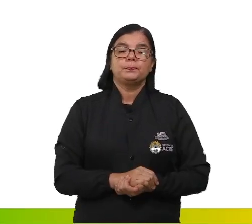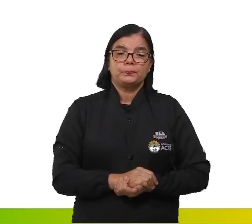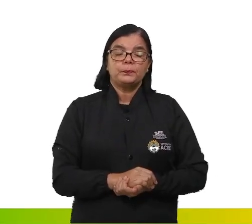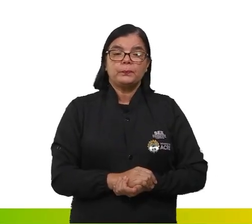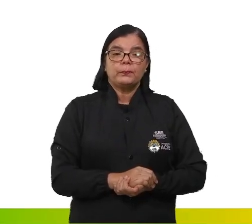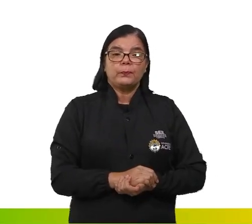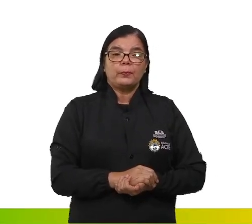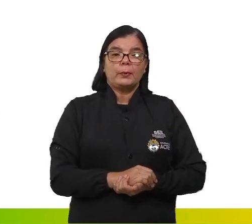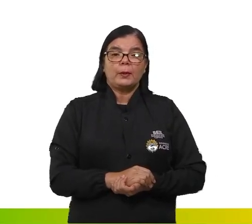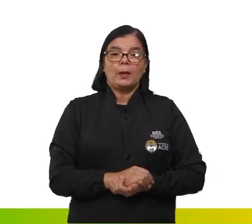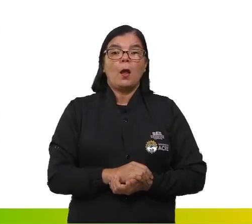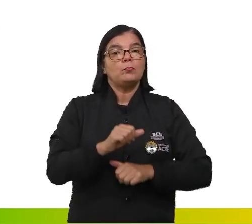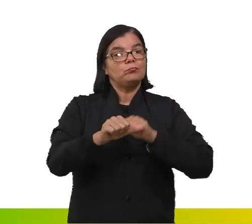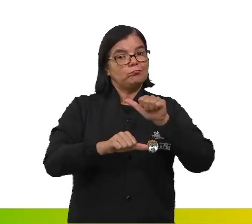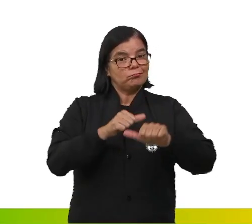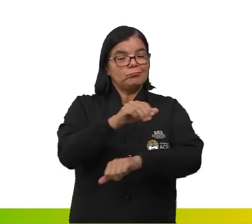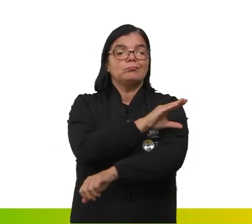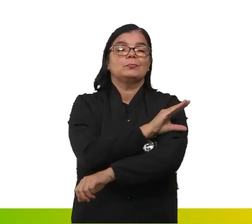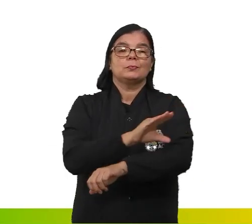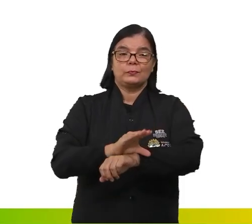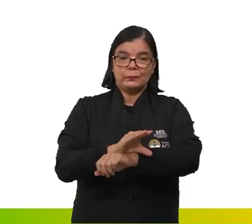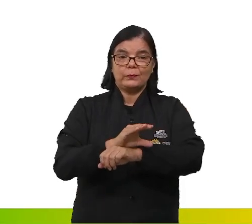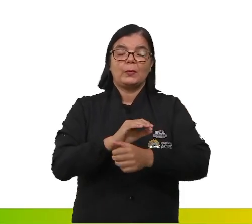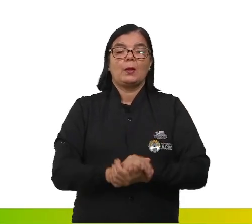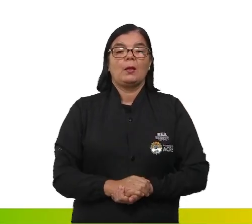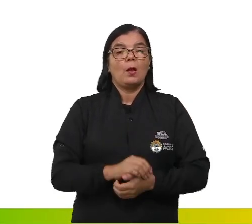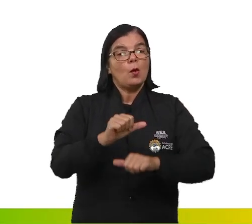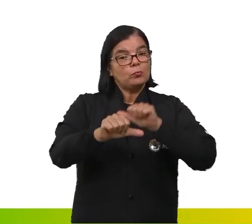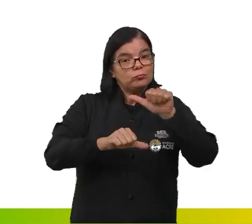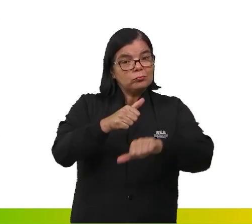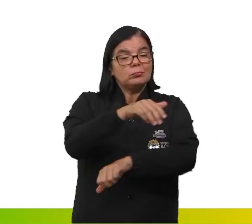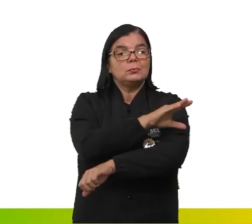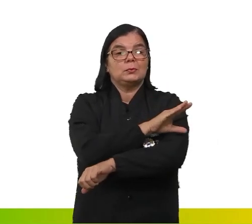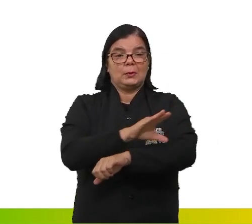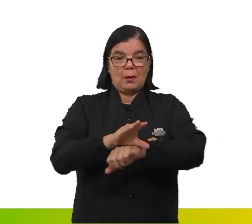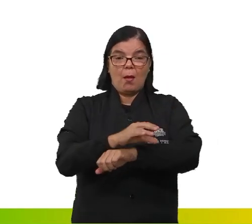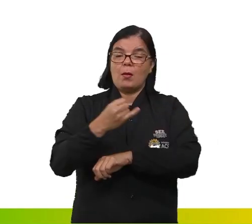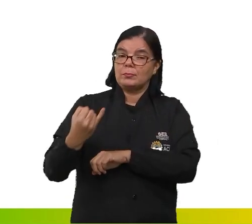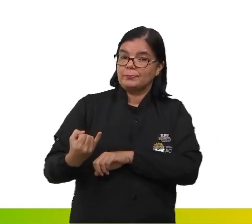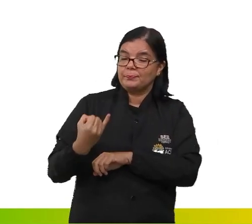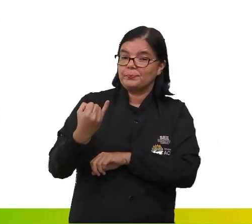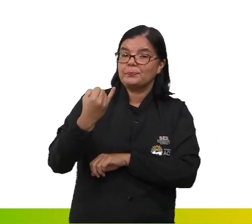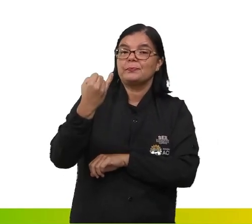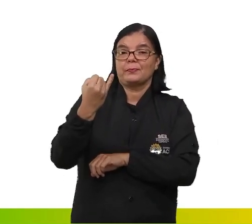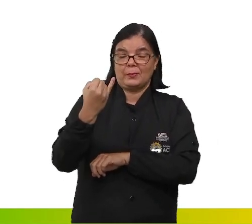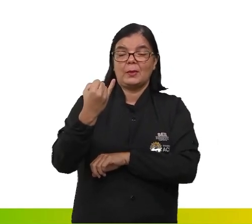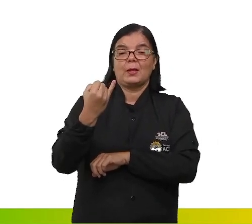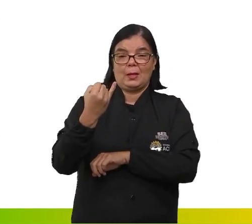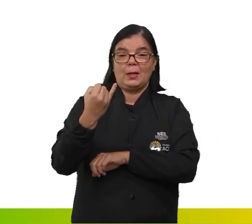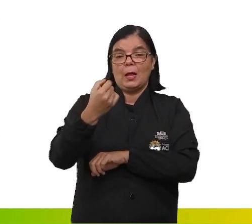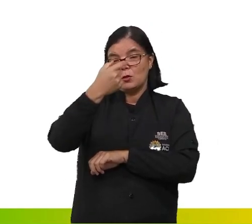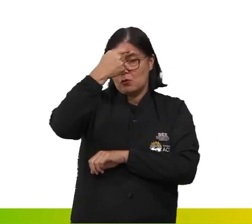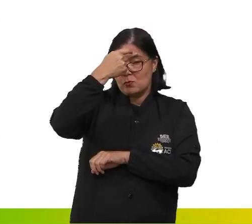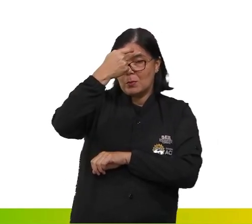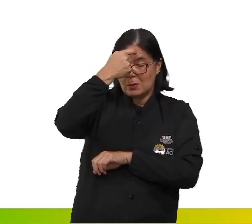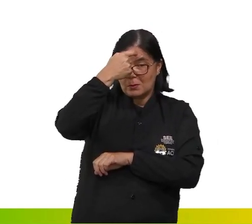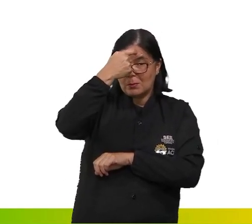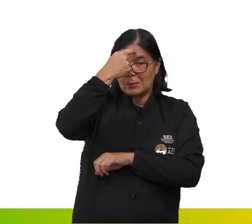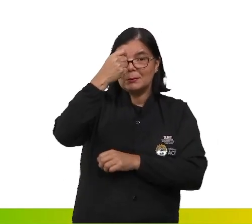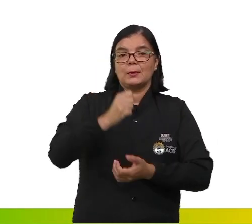Bom, mudança cultural. Bom, mudança cultural, portanto, mudança de mentalidade,